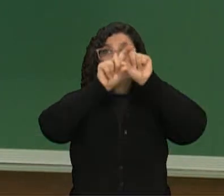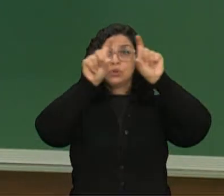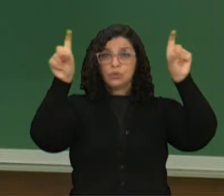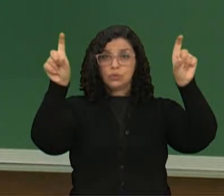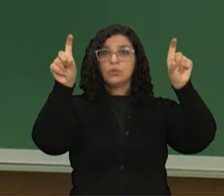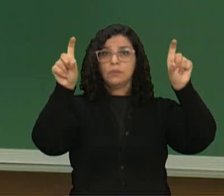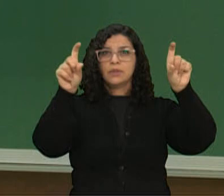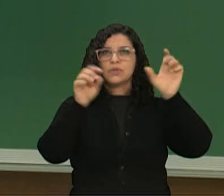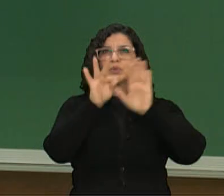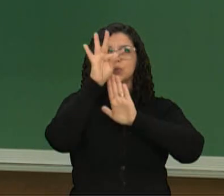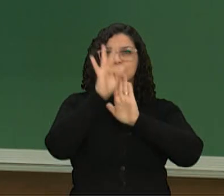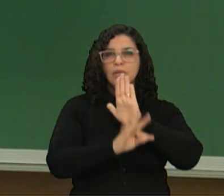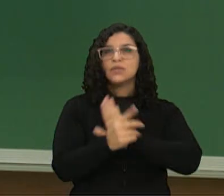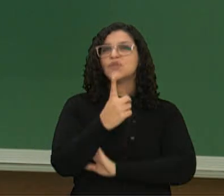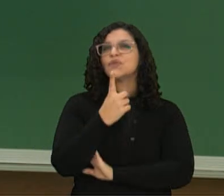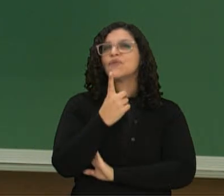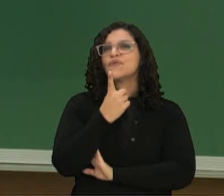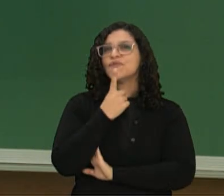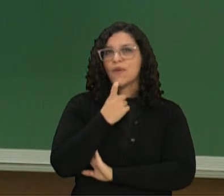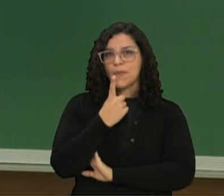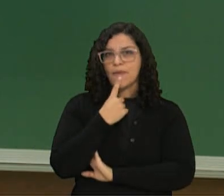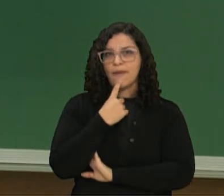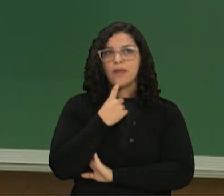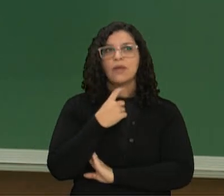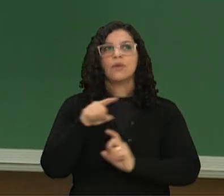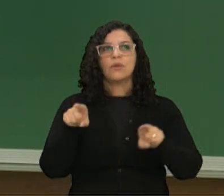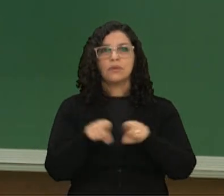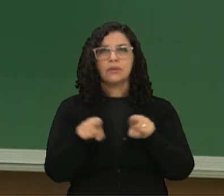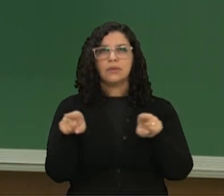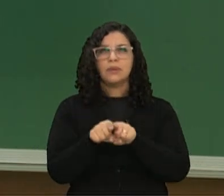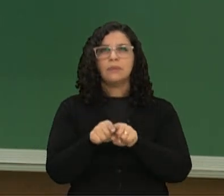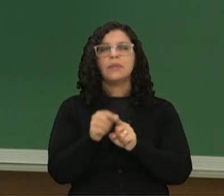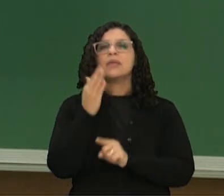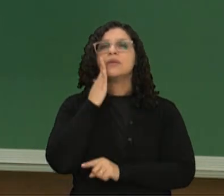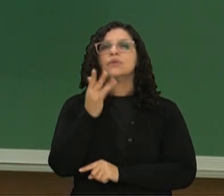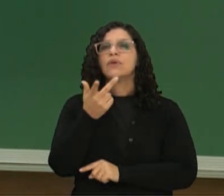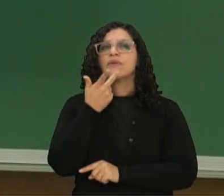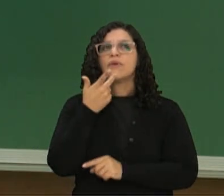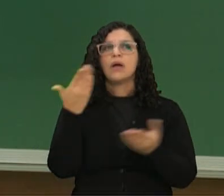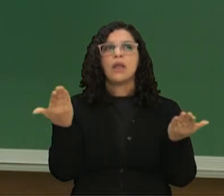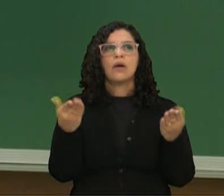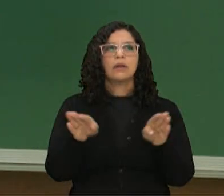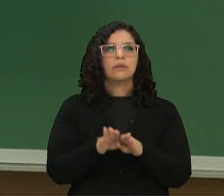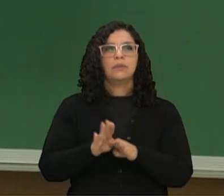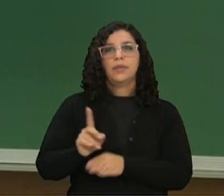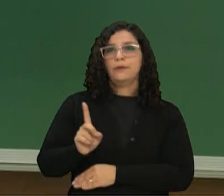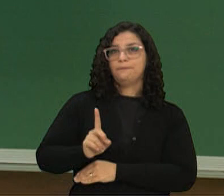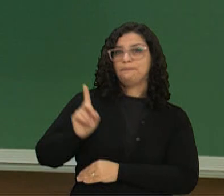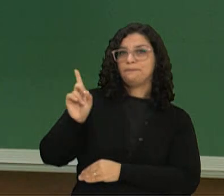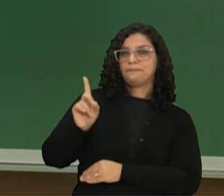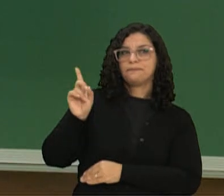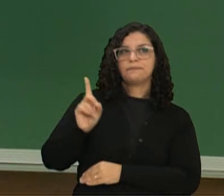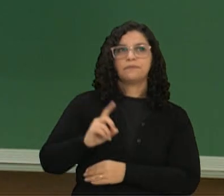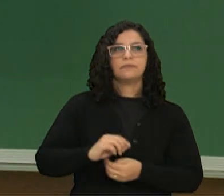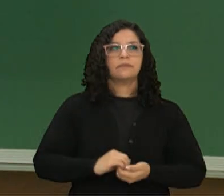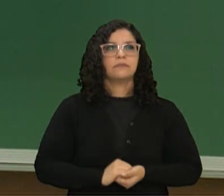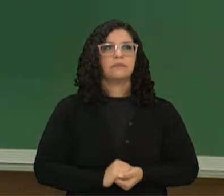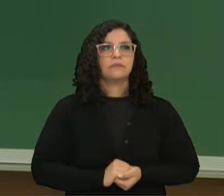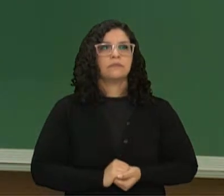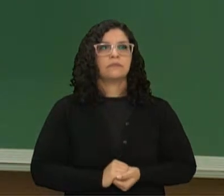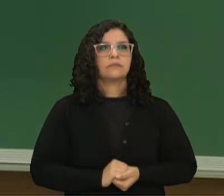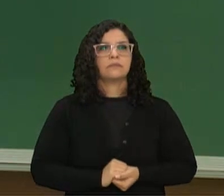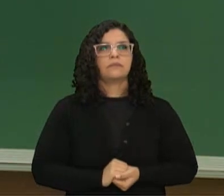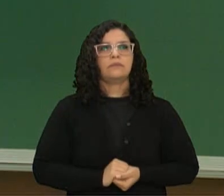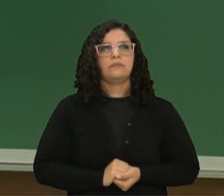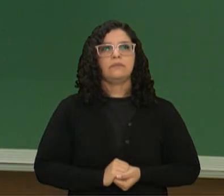ali, onde nós temos a escrita em vermelho e a partezinha azul que diz assim, ó, two ways you can help the